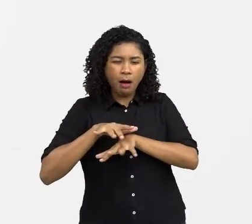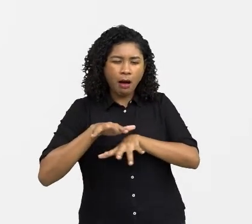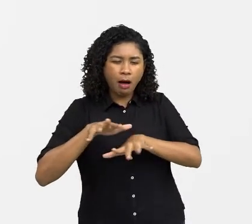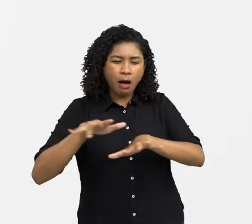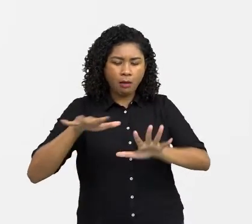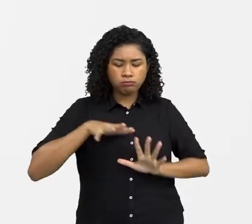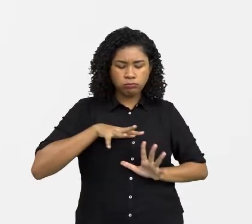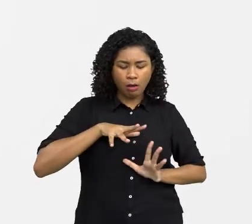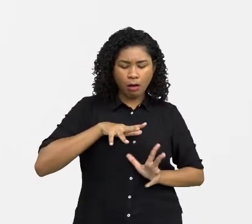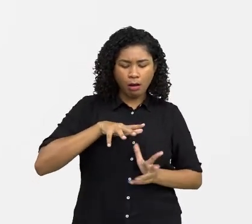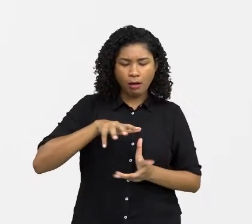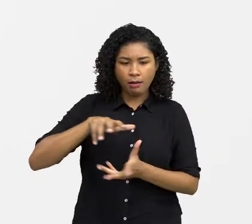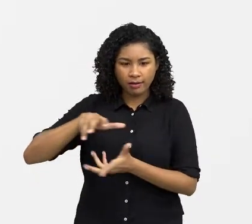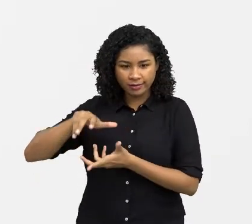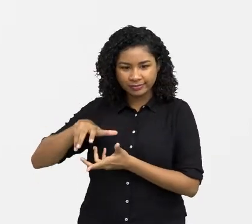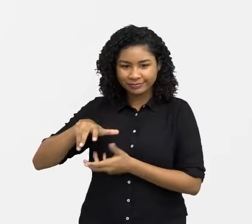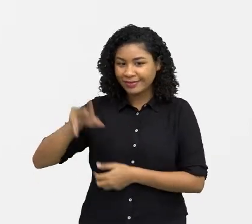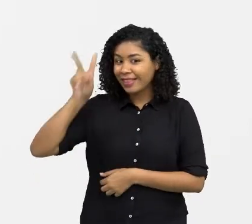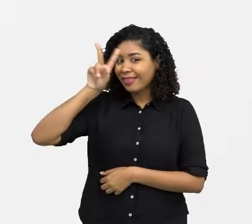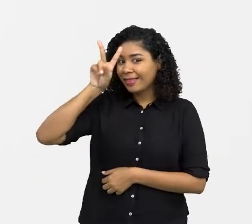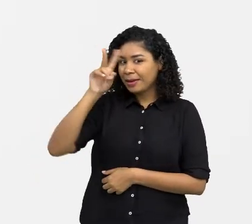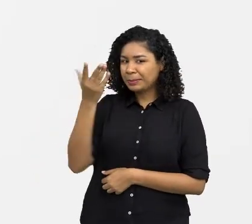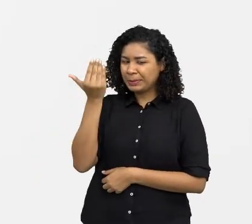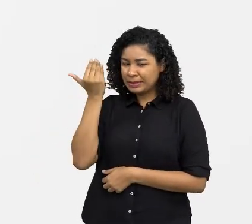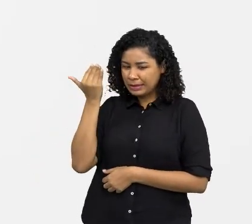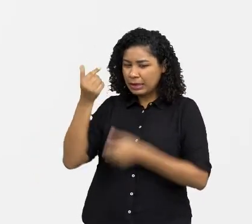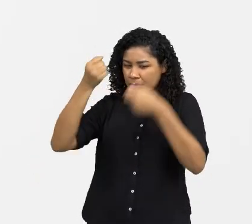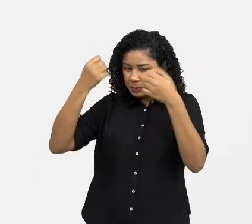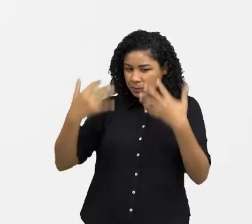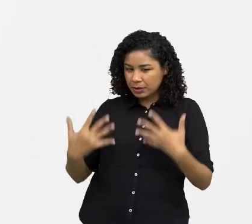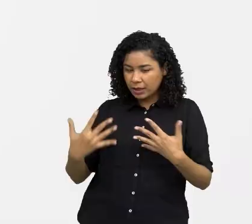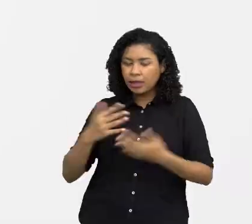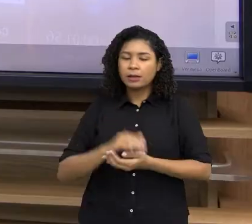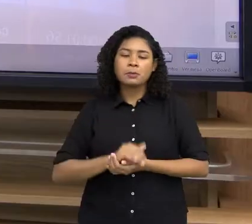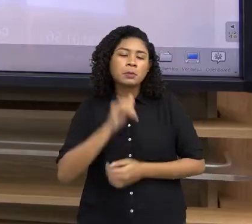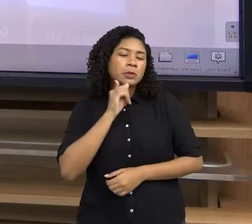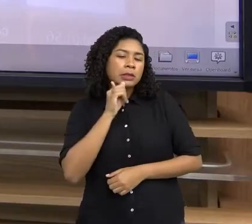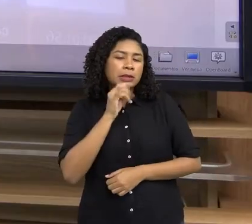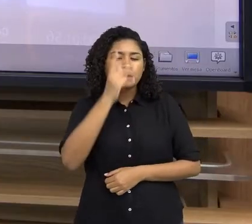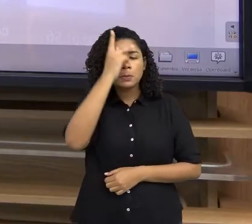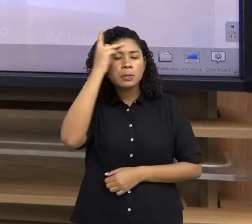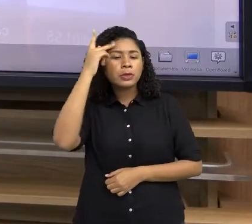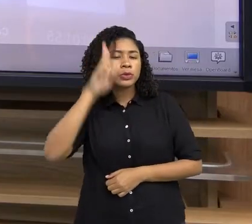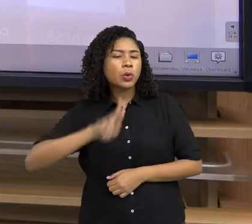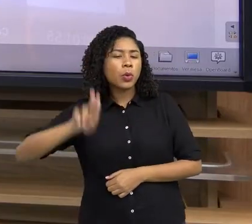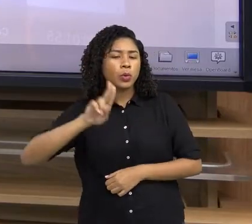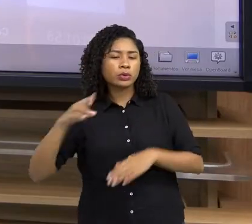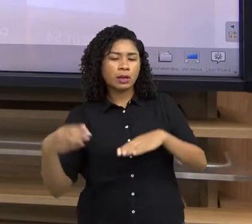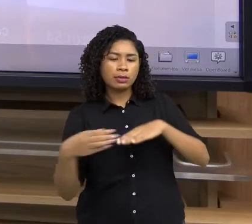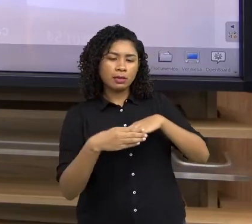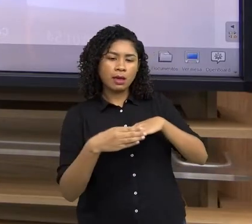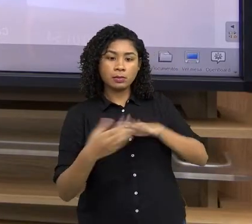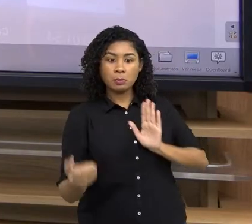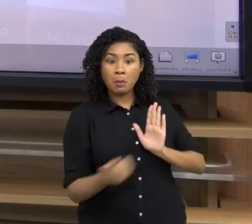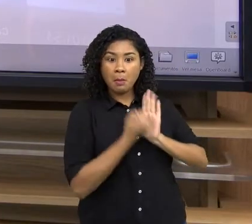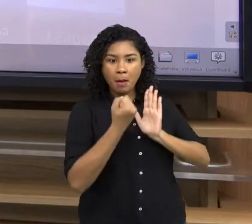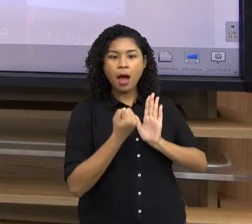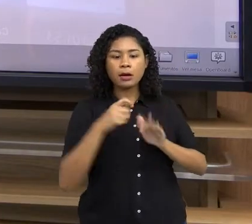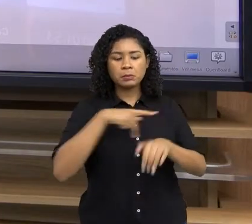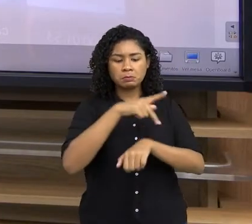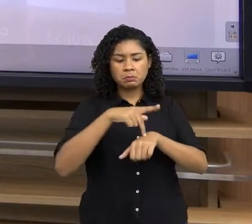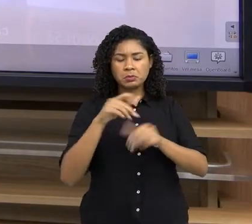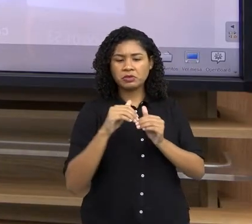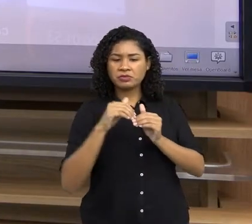Pessoas usando tênis de uma marca, de uma empresa dos Estados Unidos, lá em outros países da Ásia, aqui